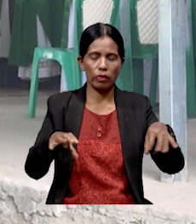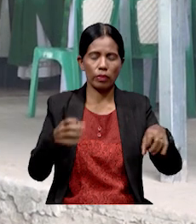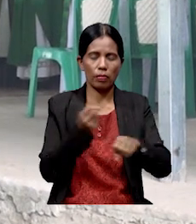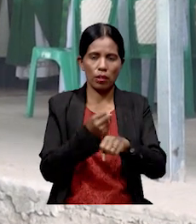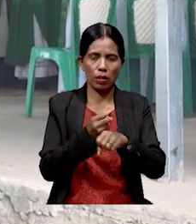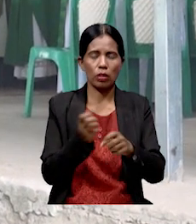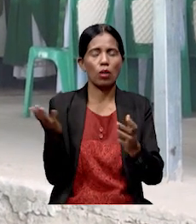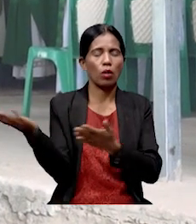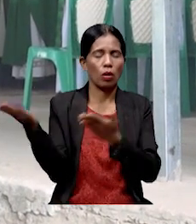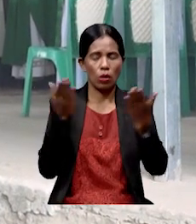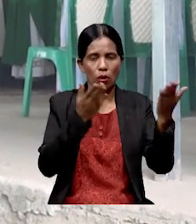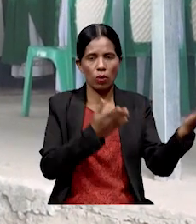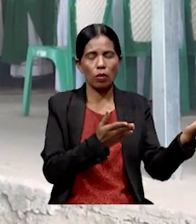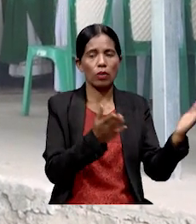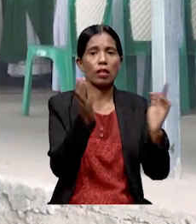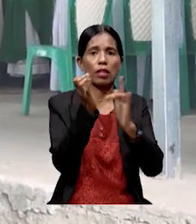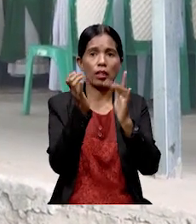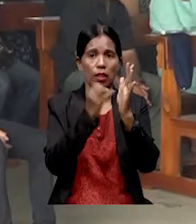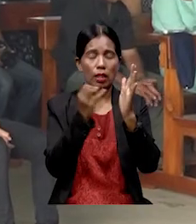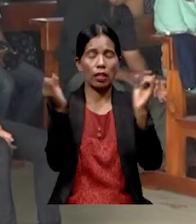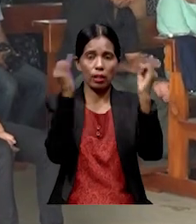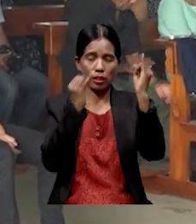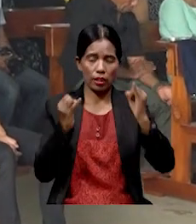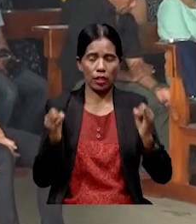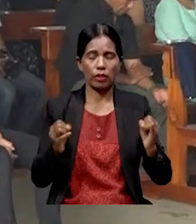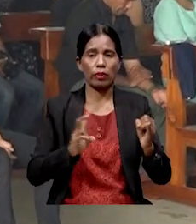Senhora de Fátima, mai Timor-Leste.